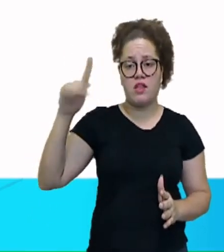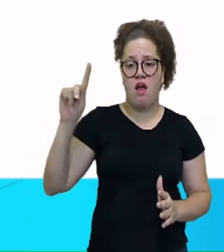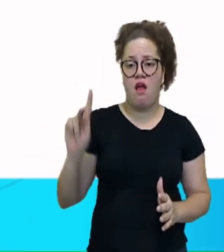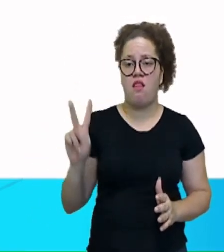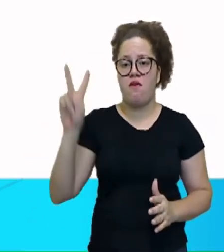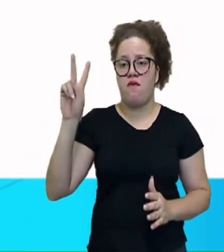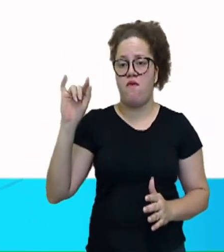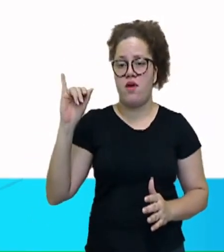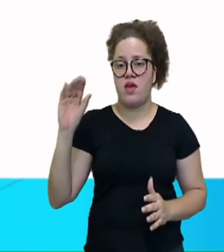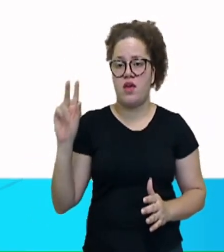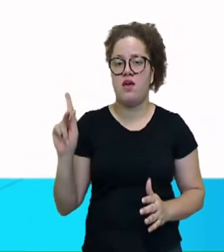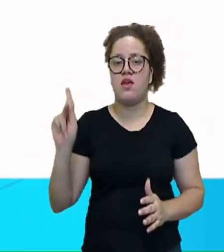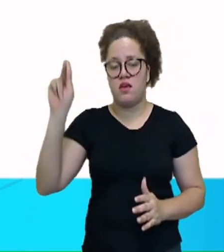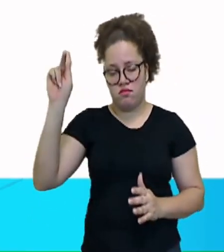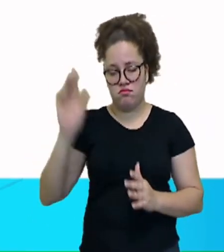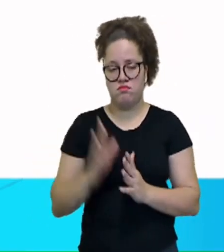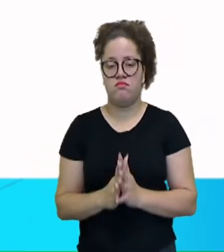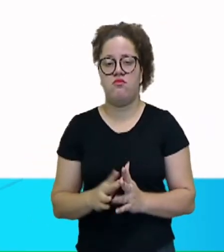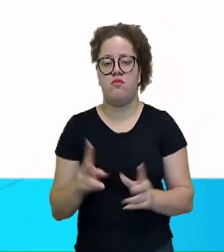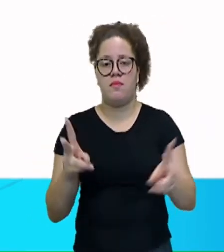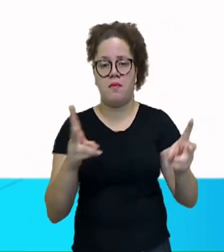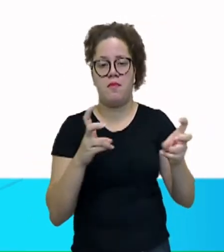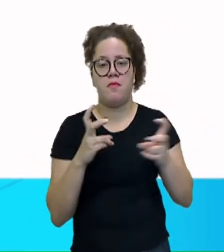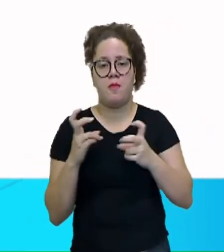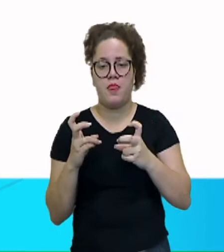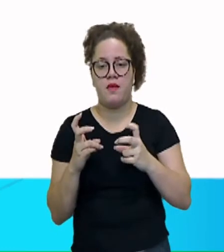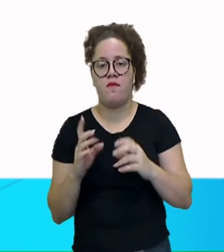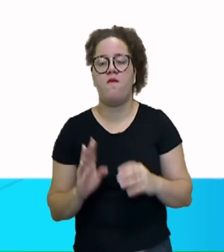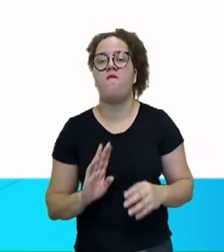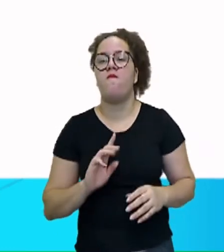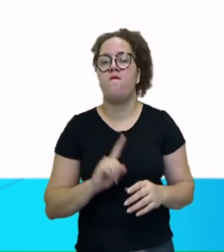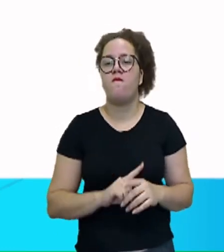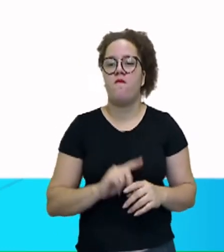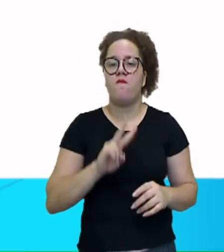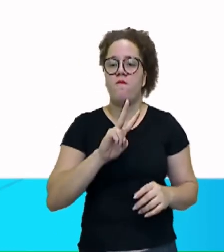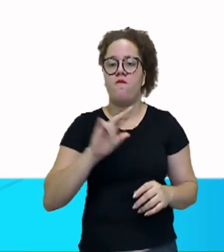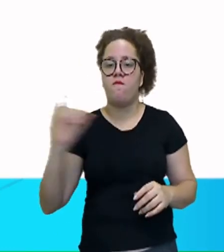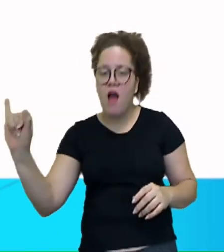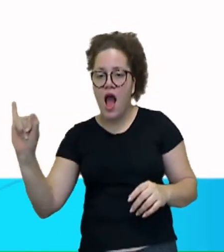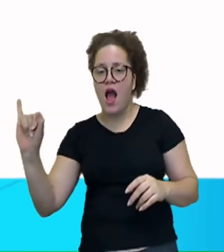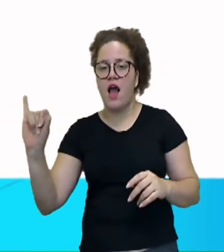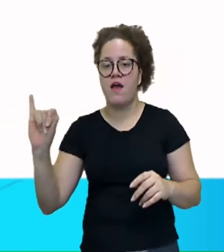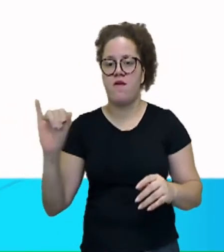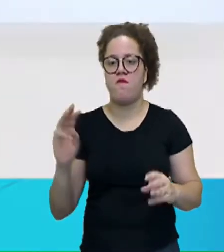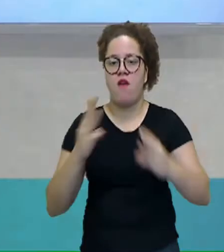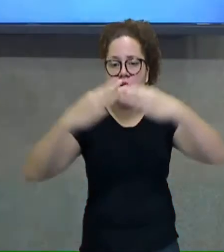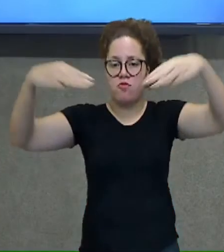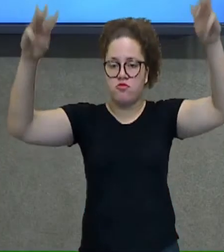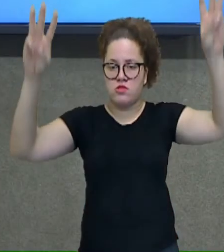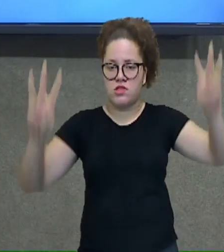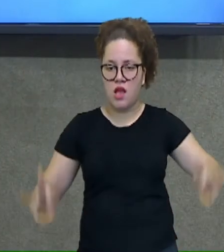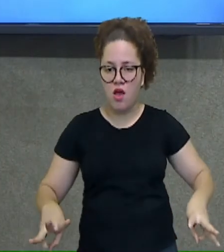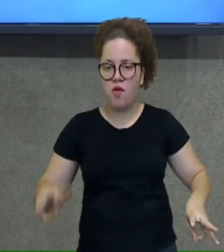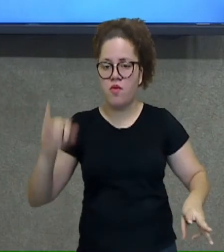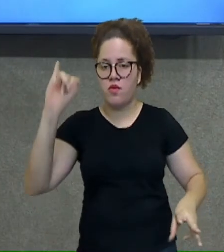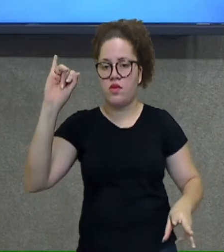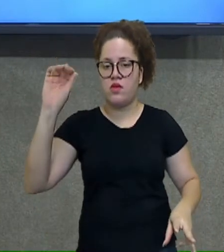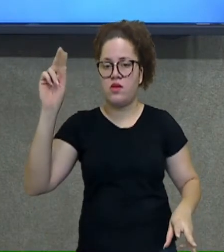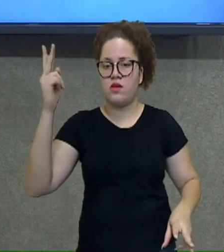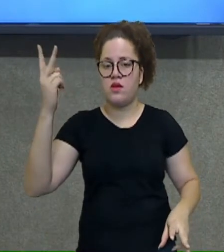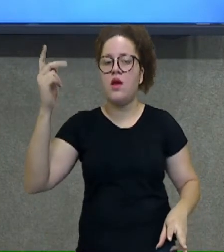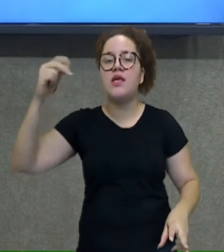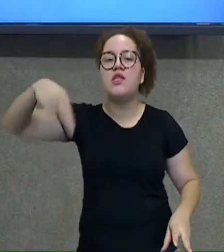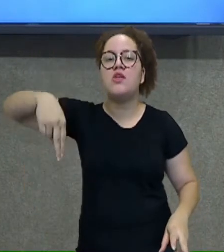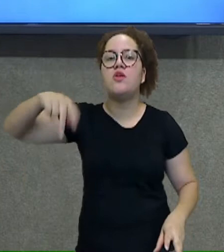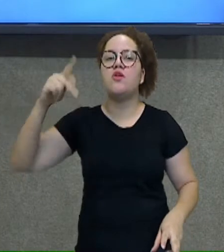ver pertinho, dá um pulinho no Inhotim, dá um pulinho em Belo Horizonte, que fica na região, na Grande Belo